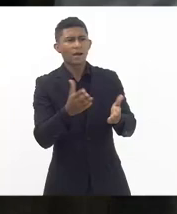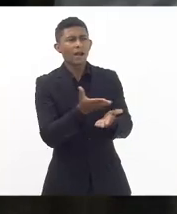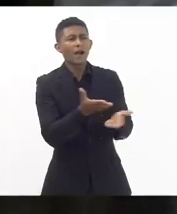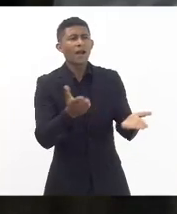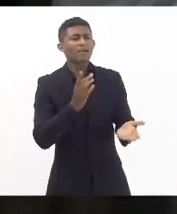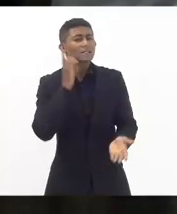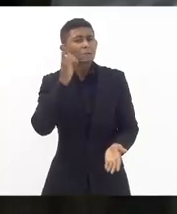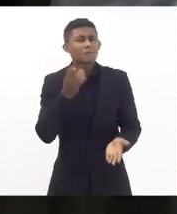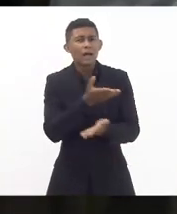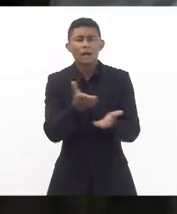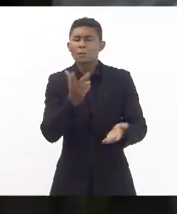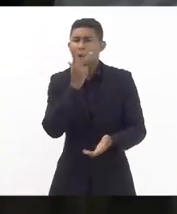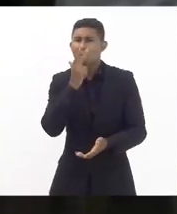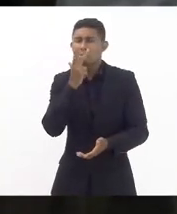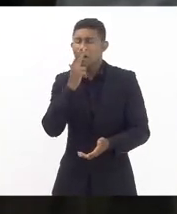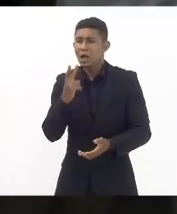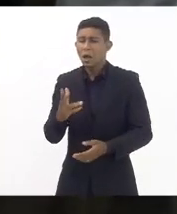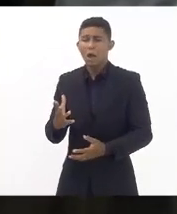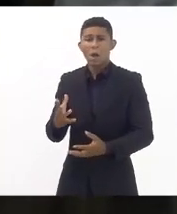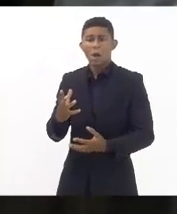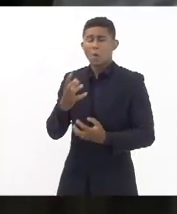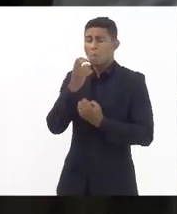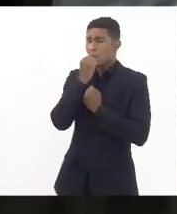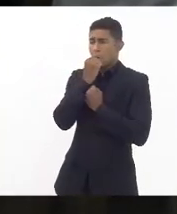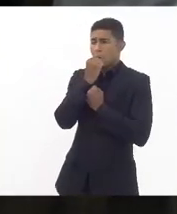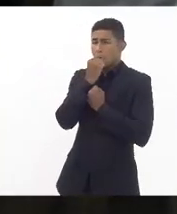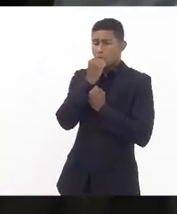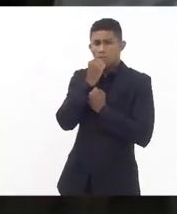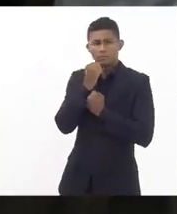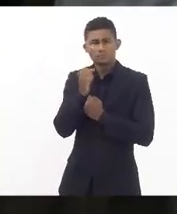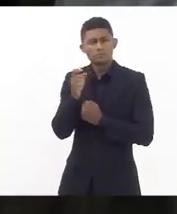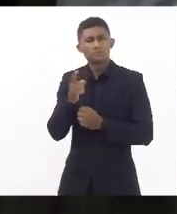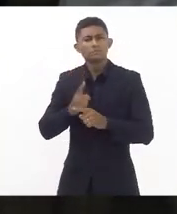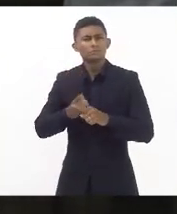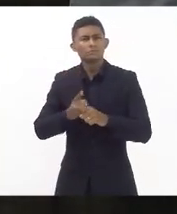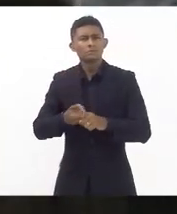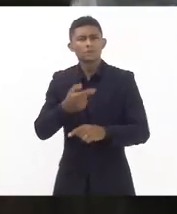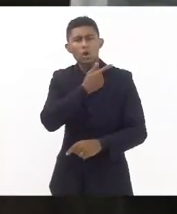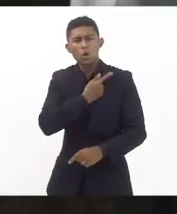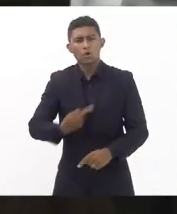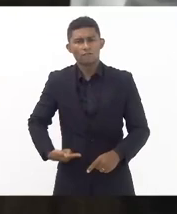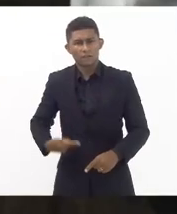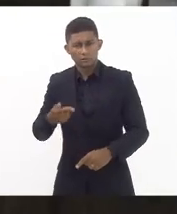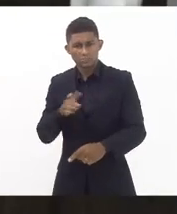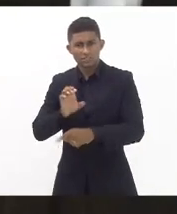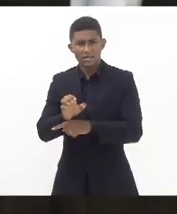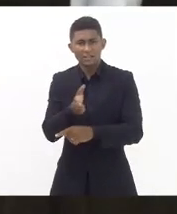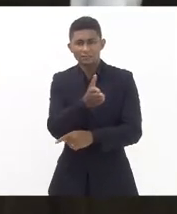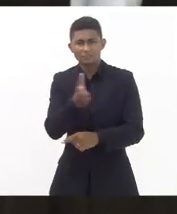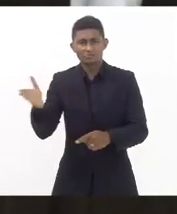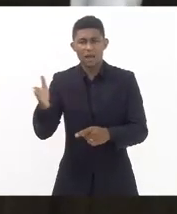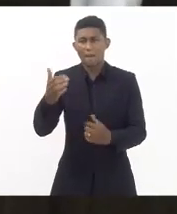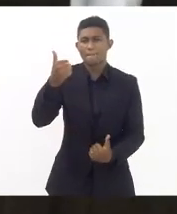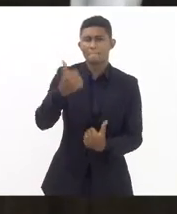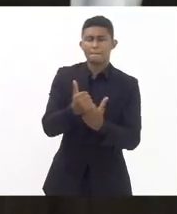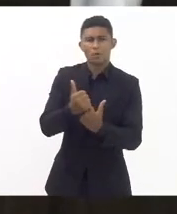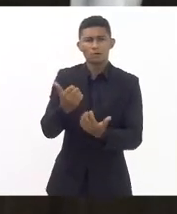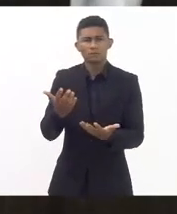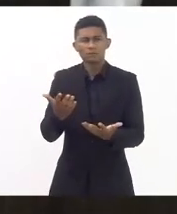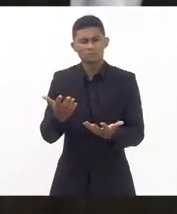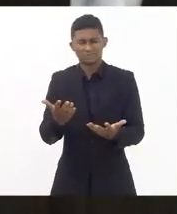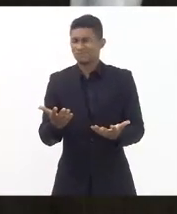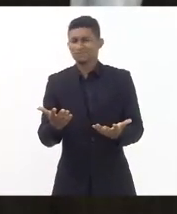diante do lado que escolheu, que é do governo do Estado. É escandaloso, senhor presidente, porque a gente está falando de